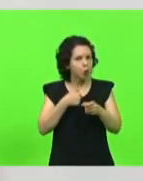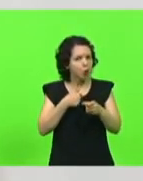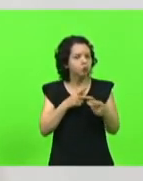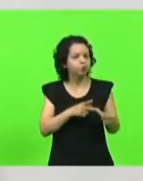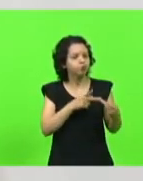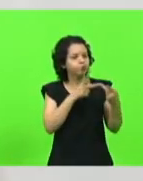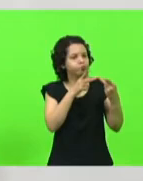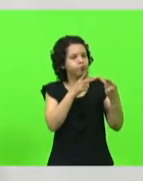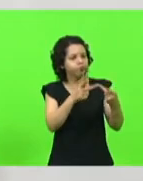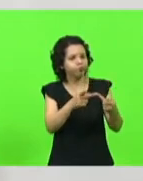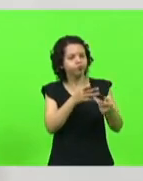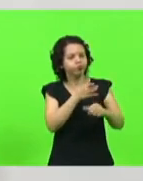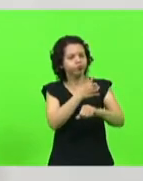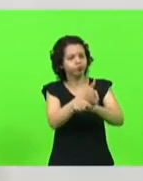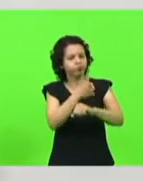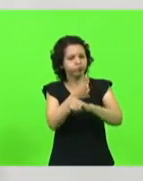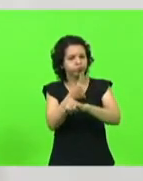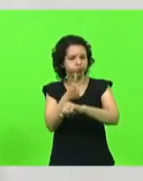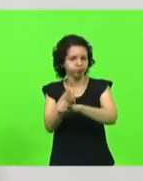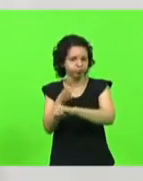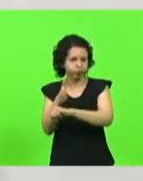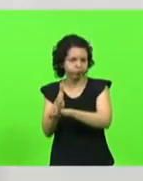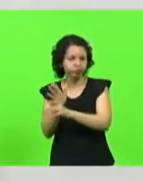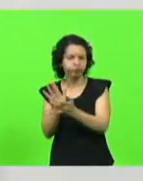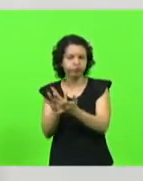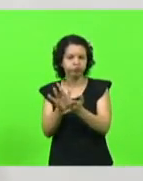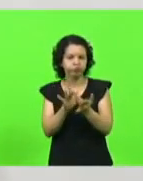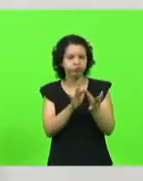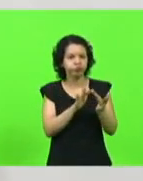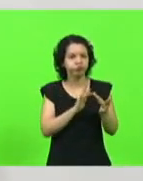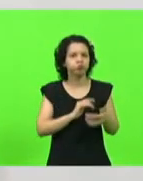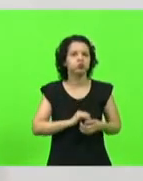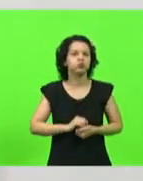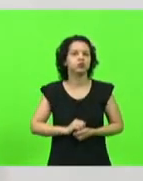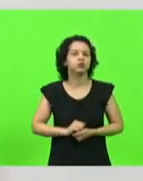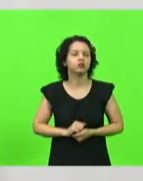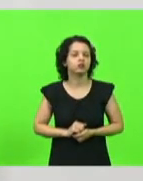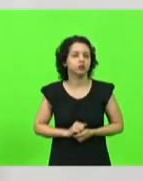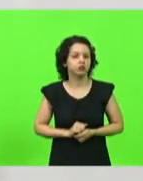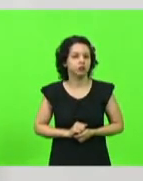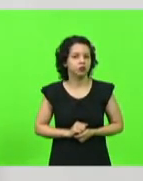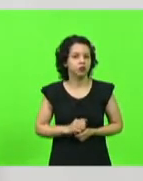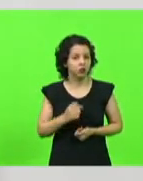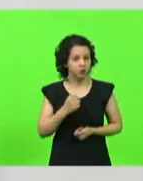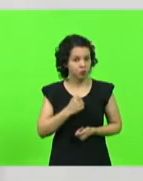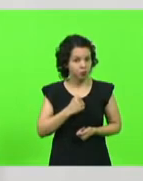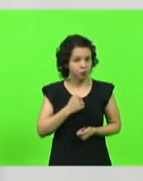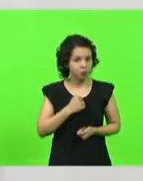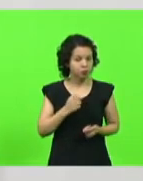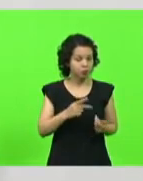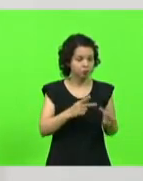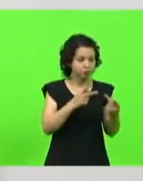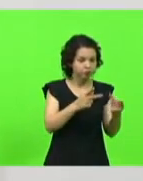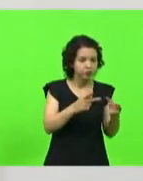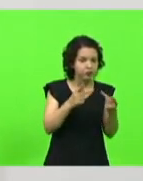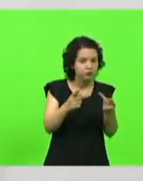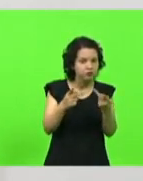oportunidade de estar em contato. E nessas visitas, claro